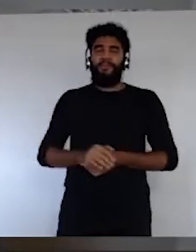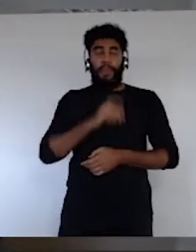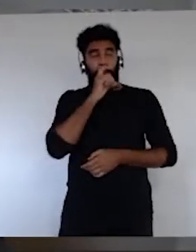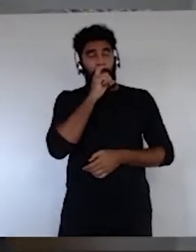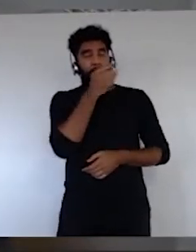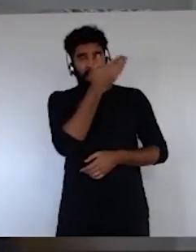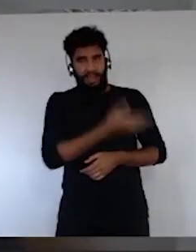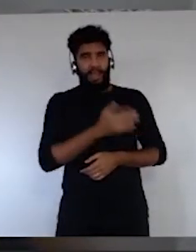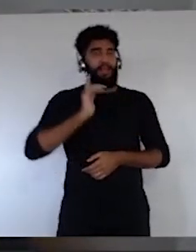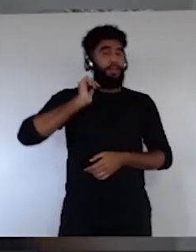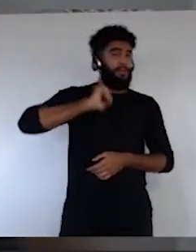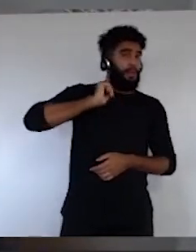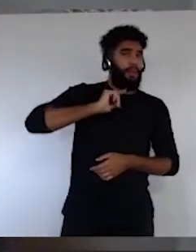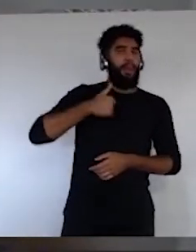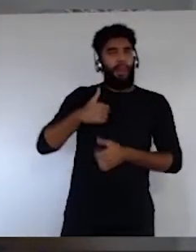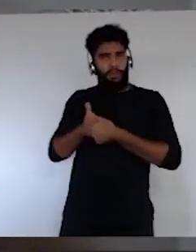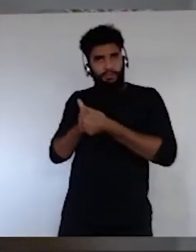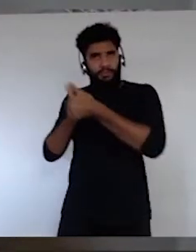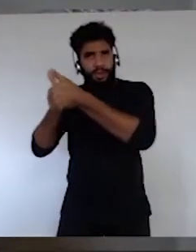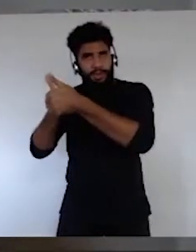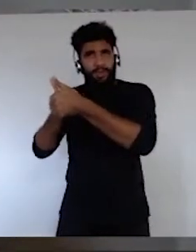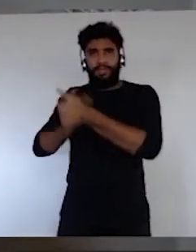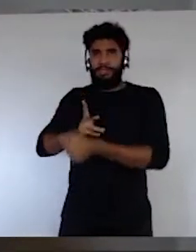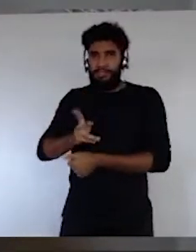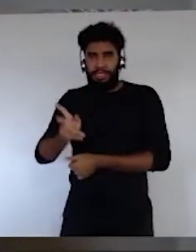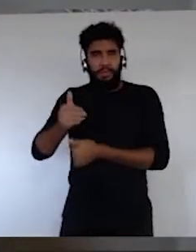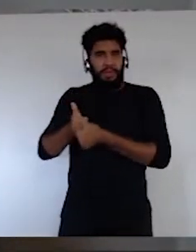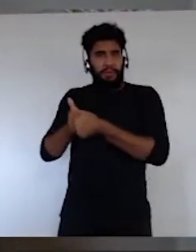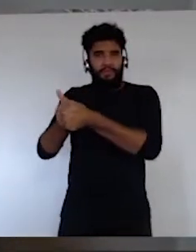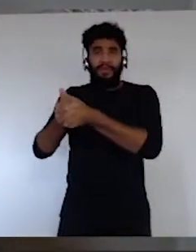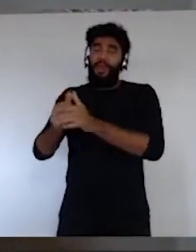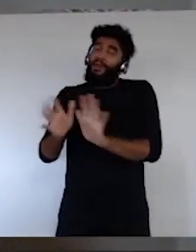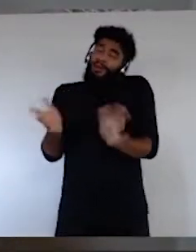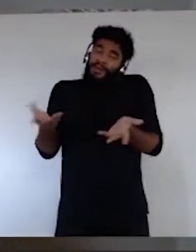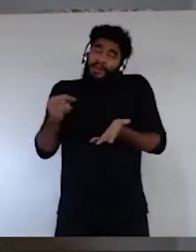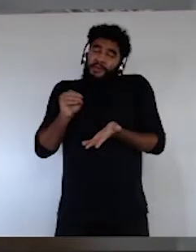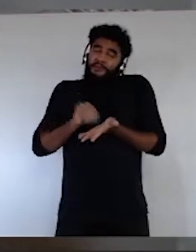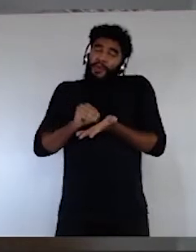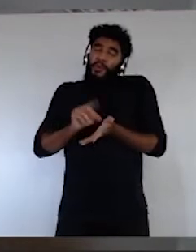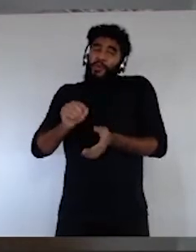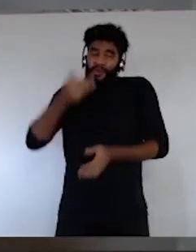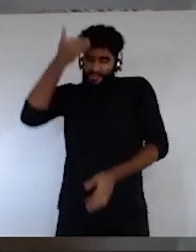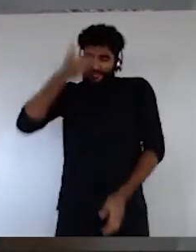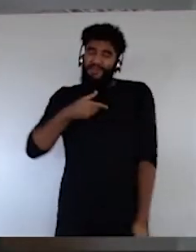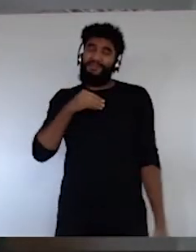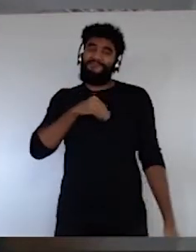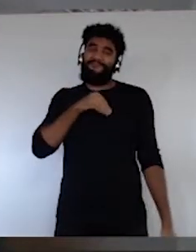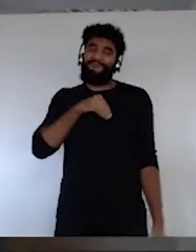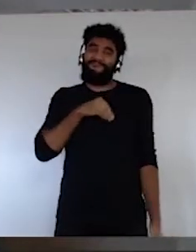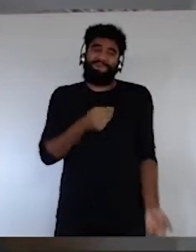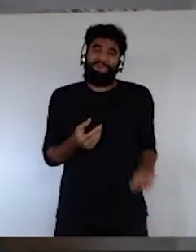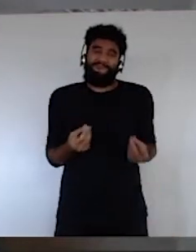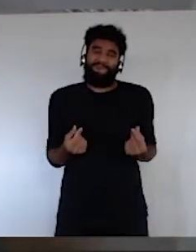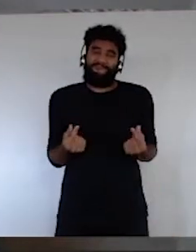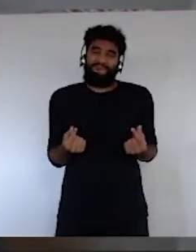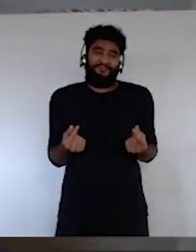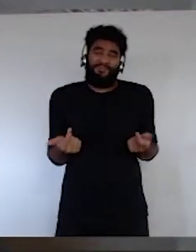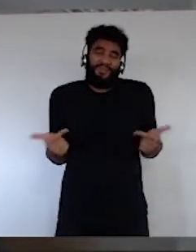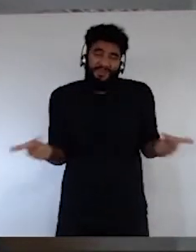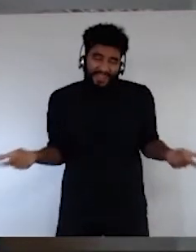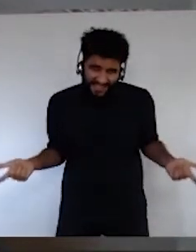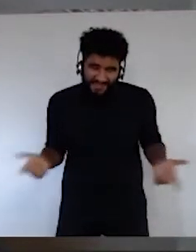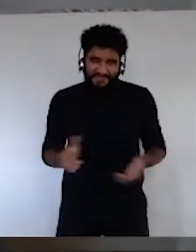E os ministros têm 6 dias para colocar os votos, eles depositam os votos deles naquele ambiente virtual, sem que